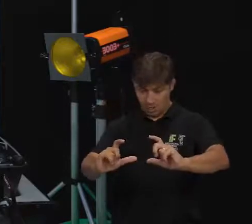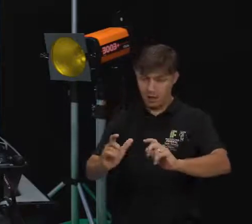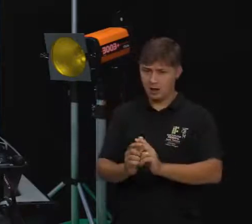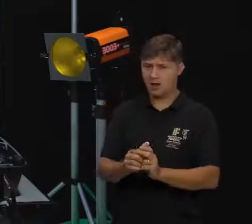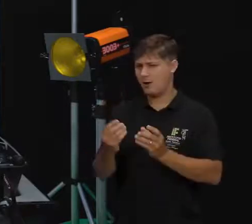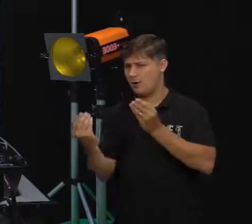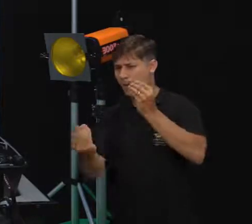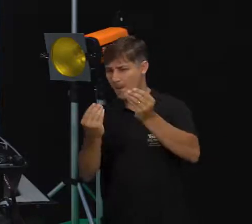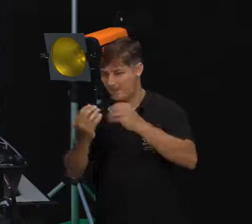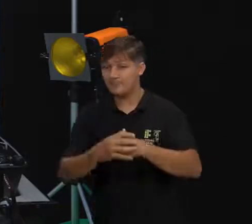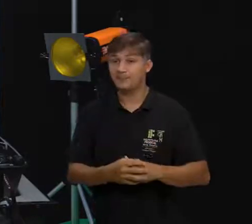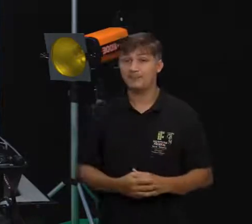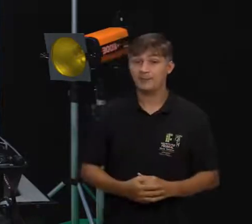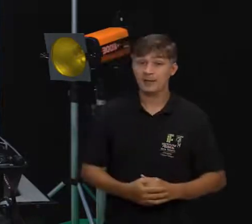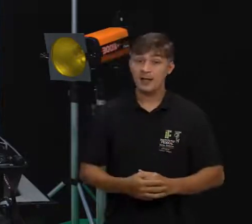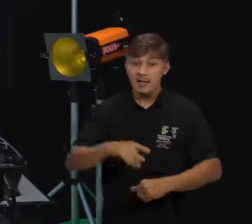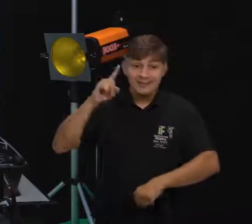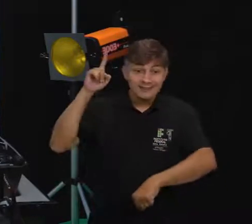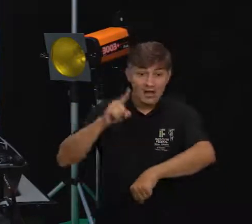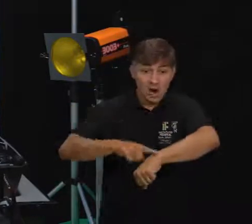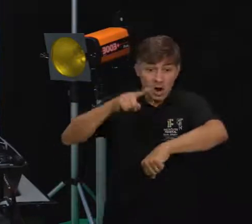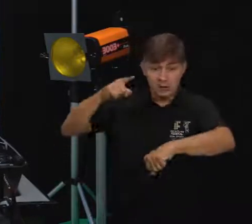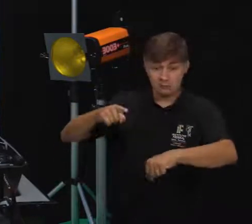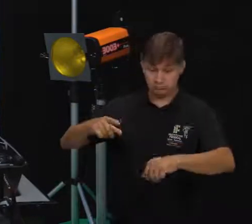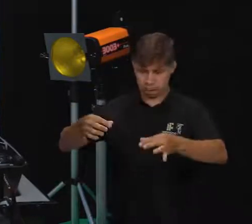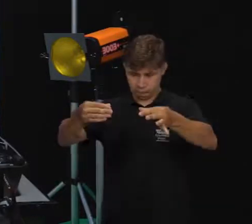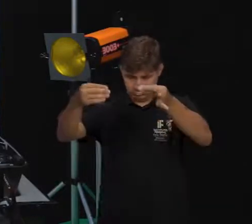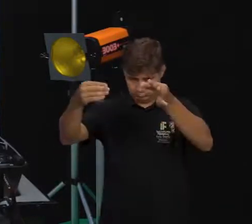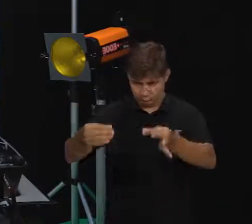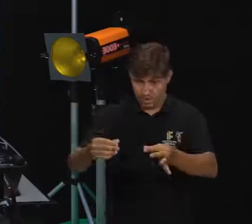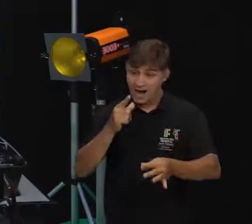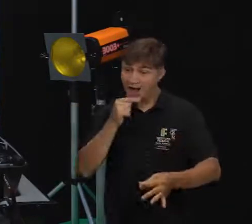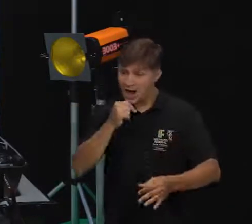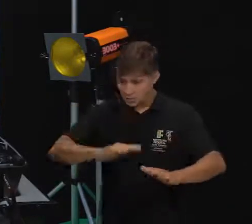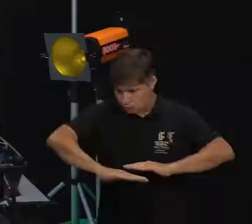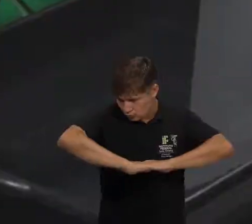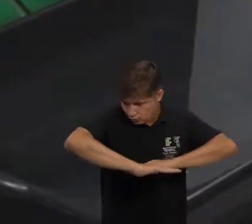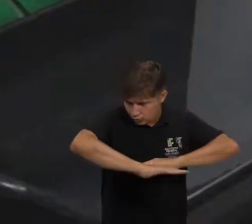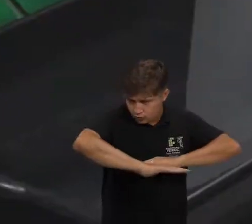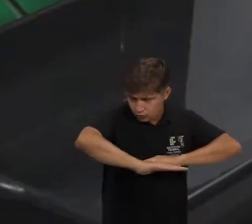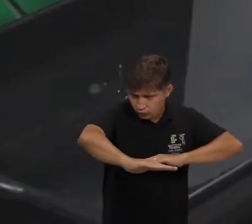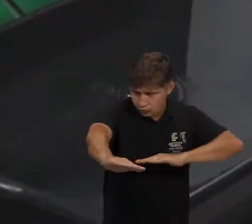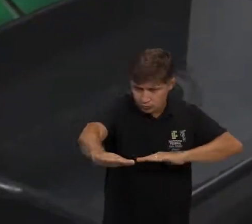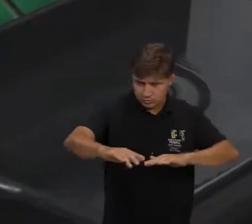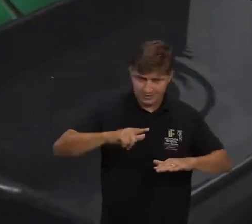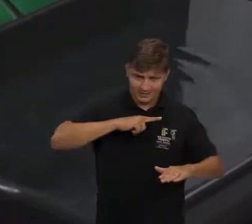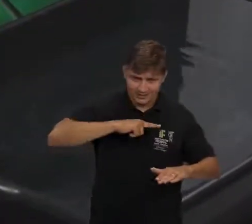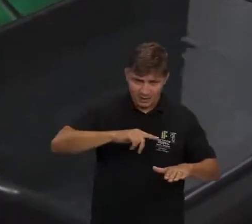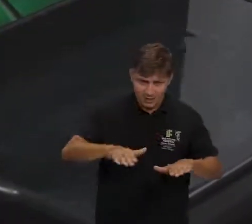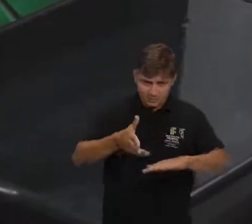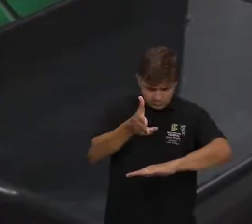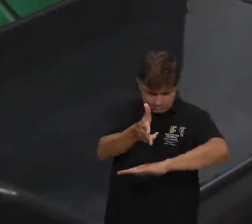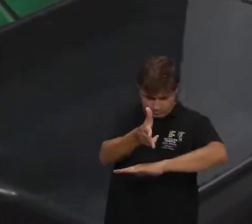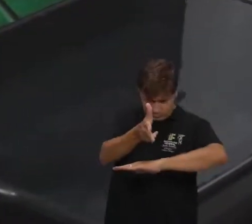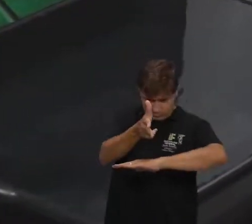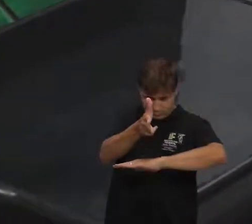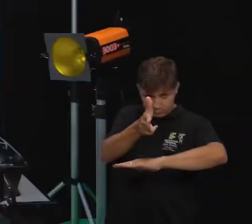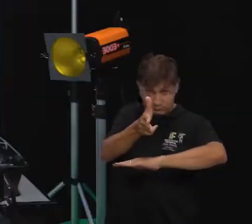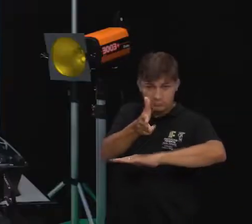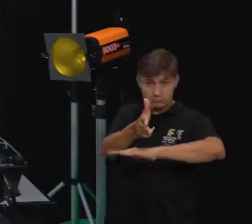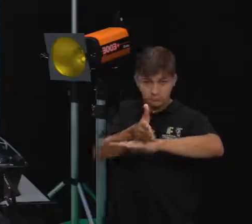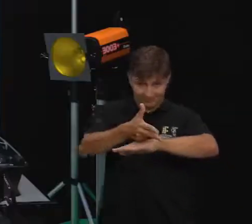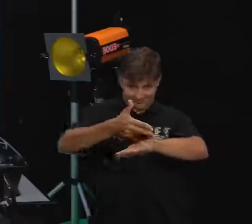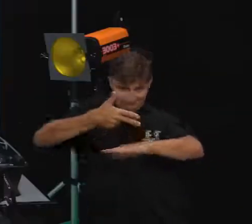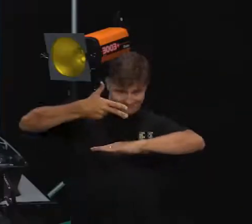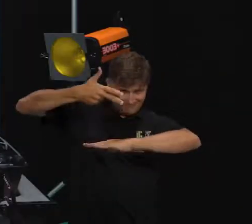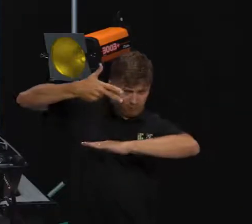eu fazer foto disso, funciona assim, ó. Quando eu coloco a lâmina d'água, a água, tudo que ela tiver no ângulo que